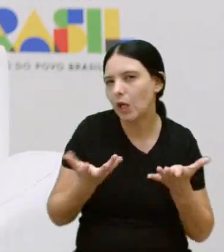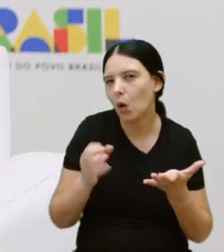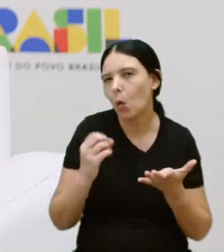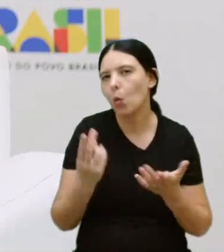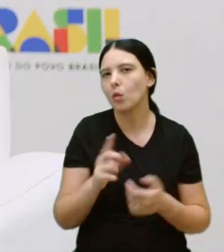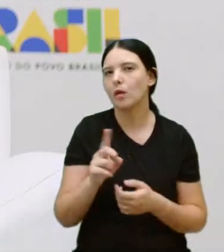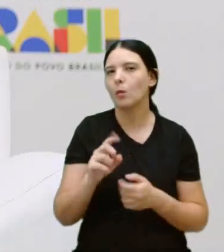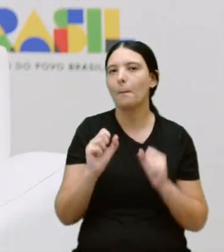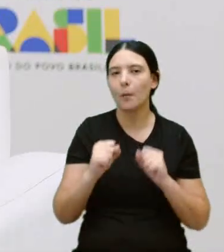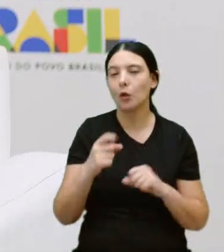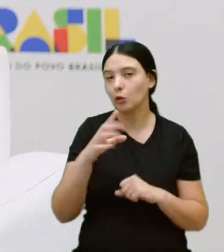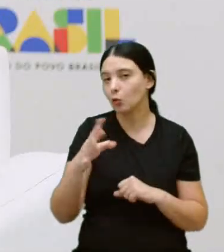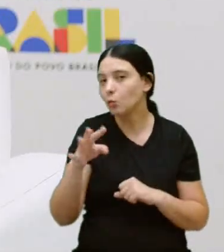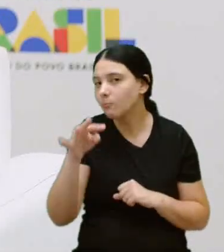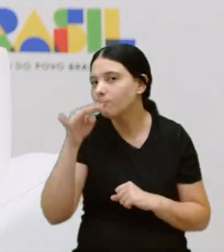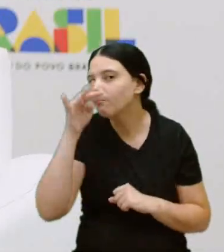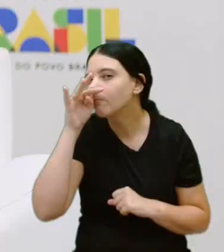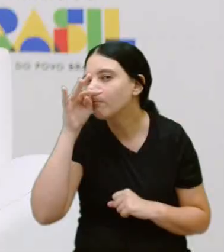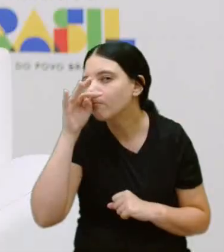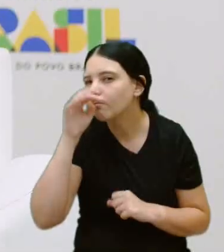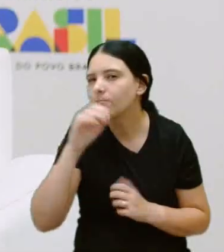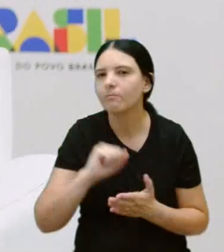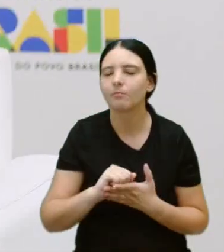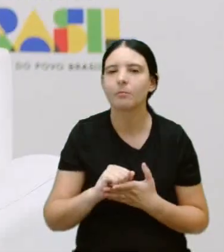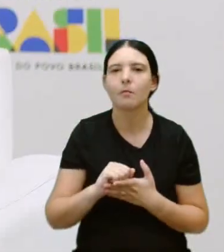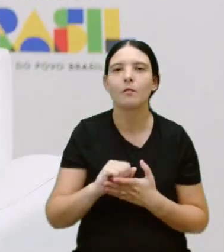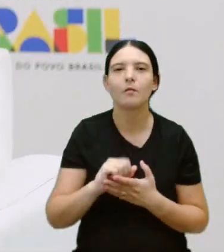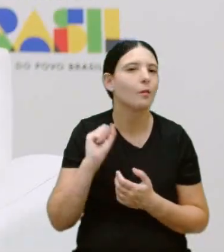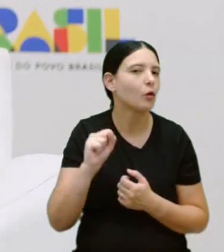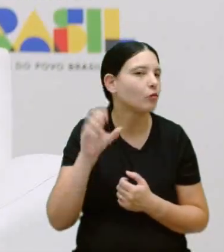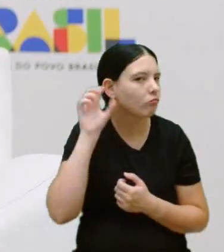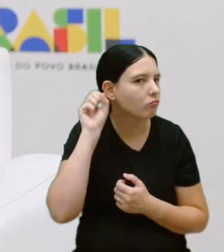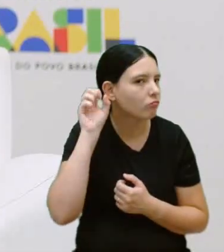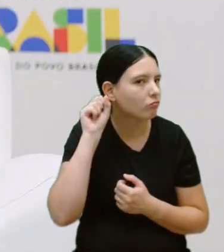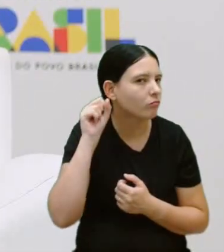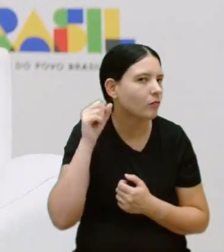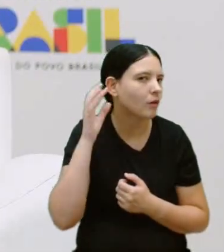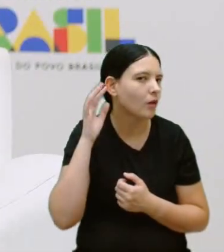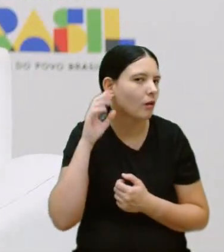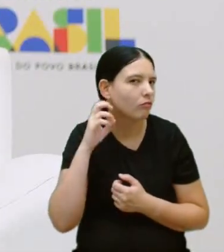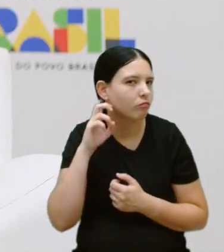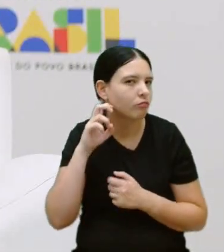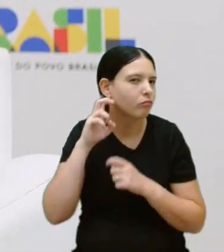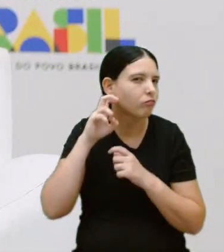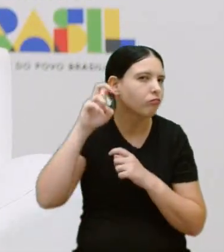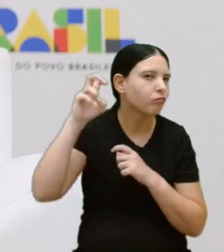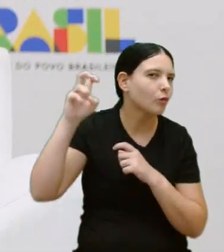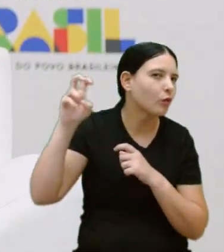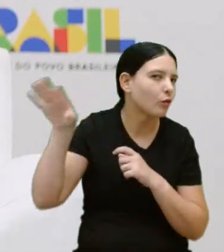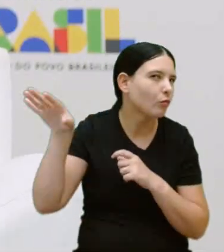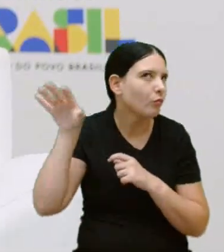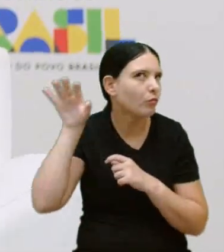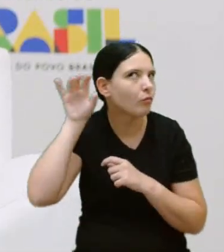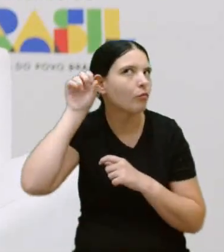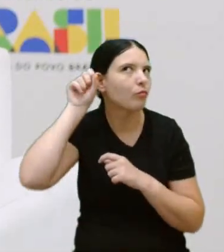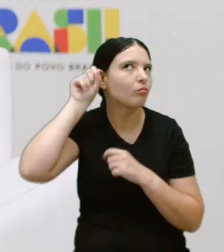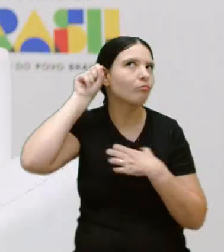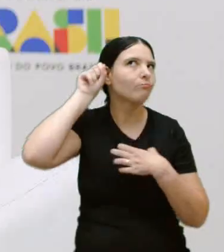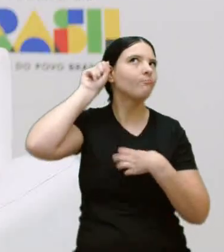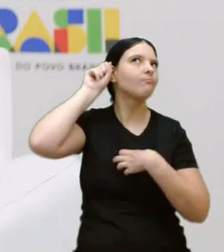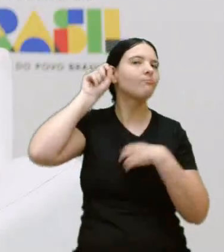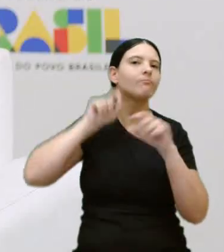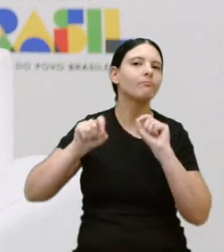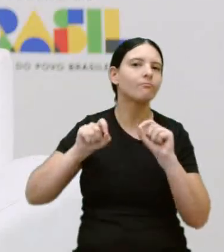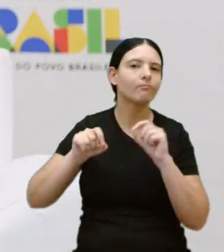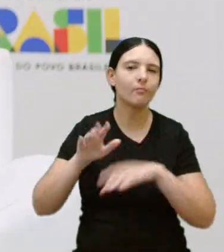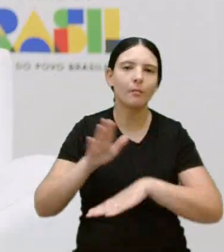cheiro, pode ser a audição, o tom da voz, aquilo que faz comigo quando eu ouço aquela pessoa, o tato, pele.